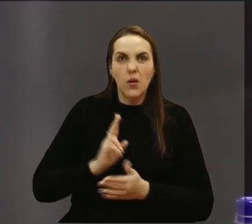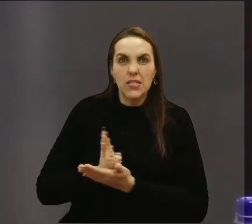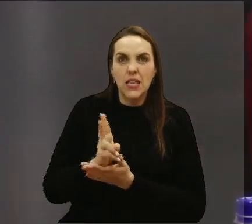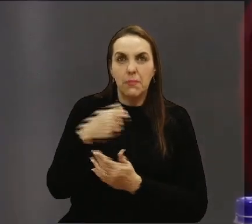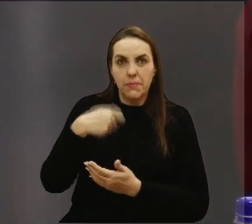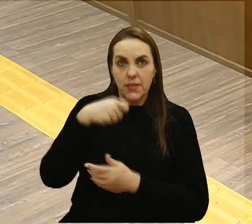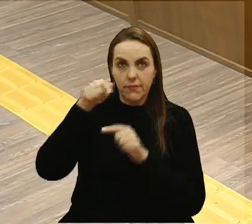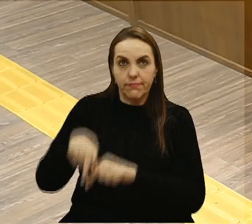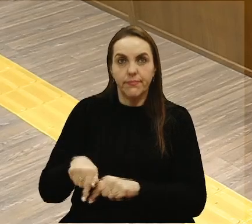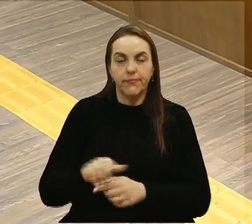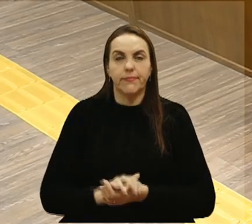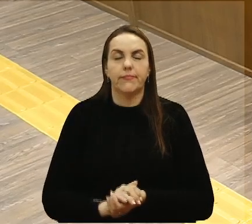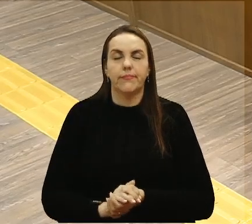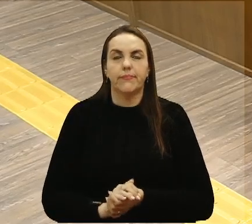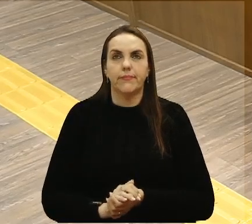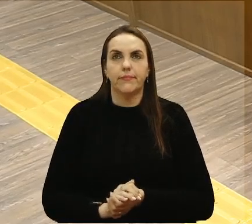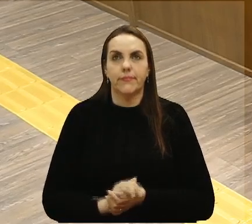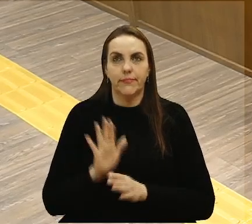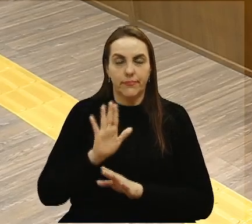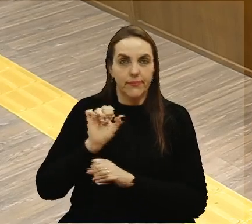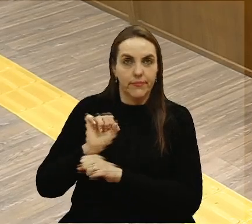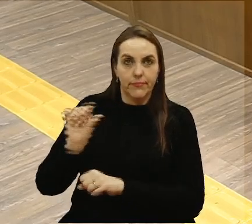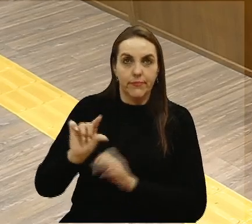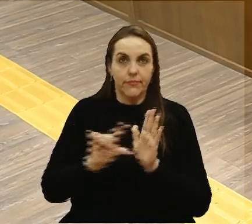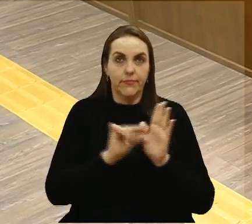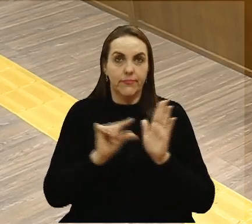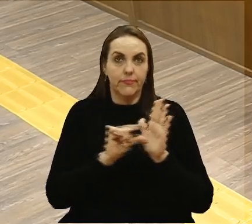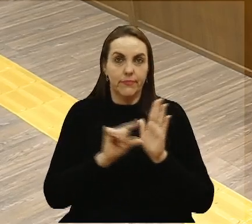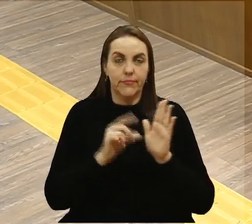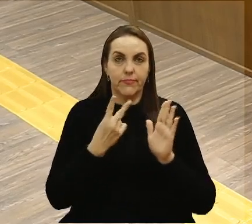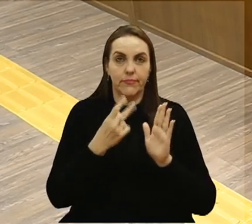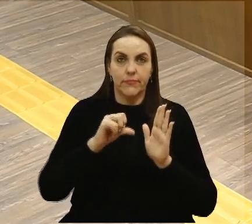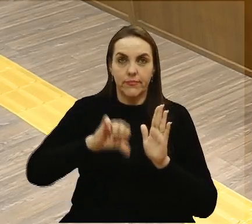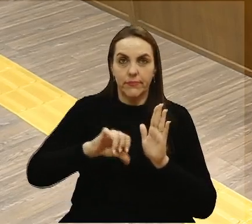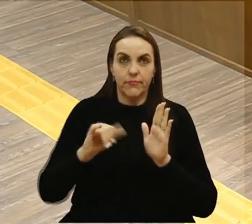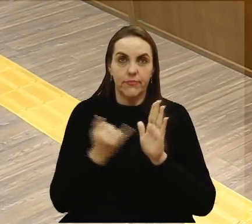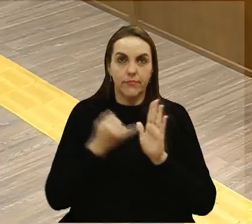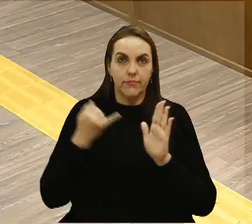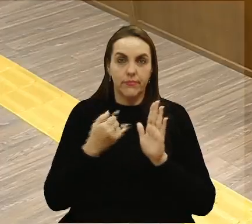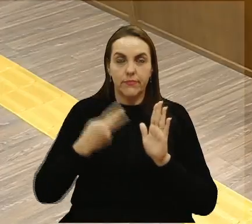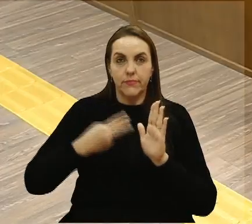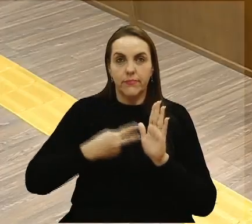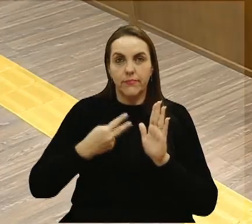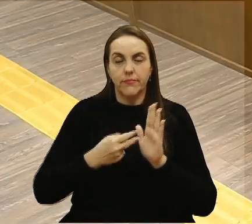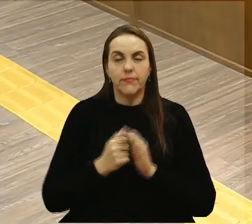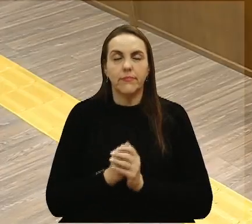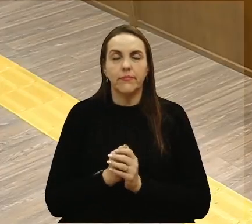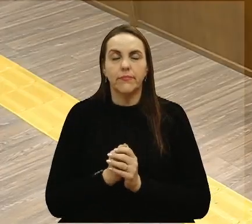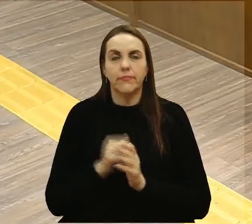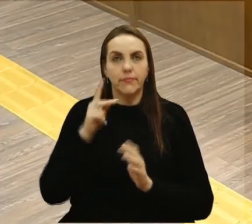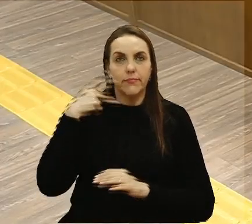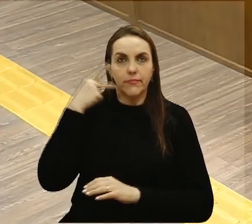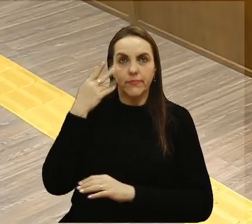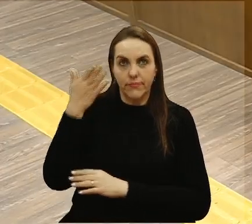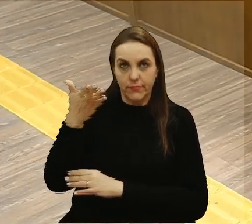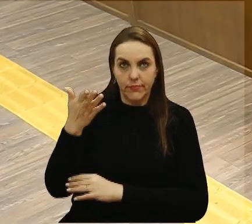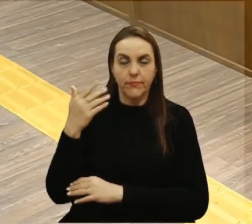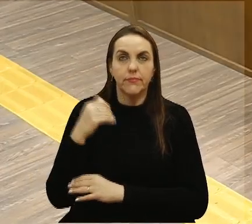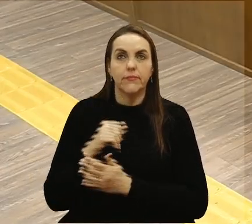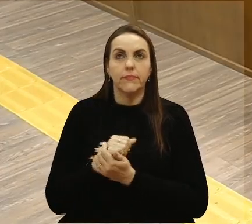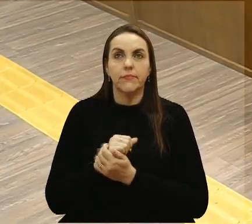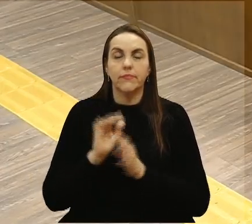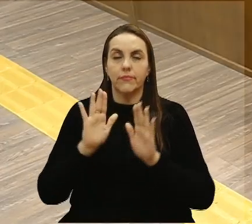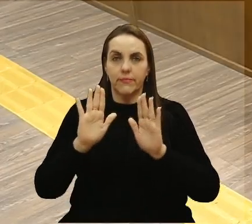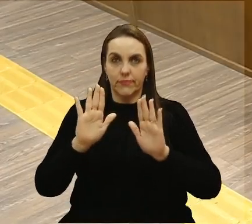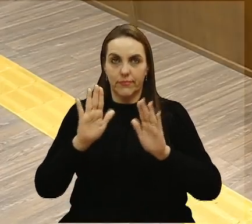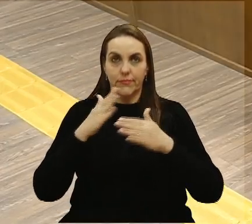deveria estar. Só um minutinho, vereadora. Artigo Estela. 209, inciso 2º. Pois não. A vereadora, ela Só disse um que... minutinho, só